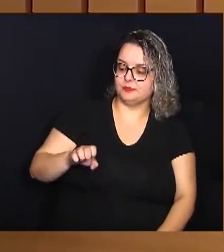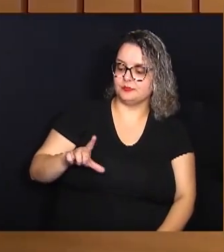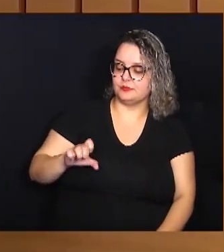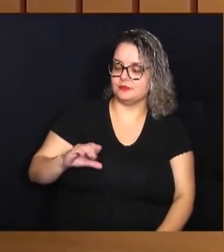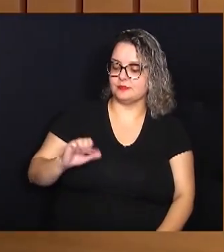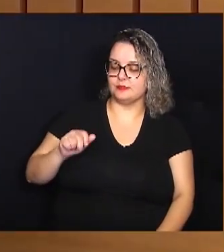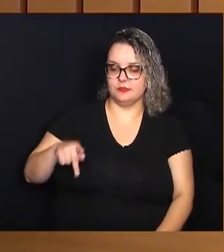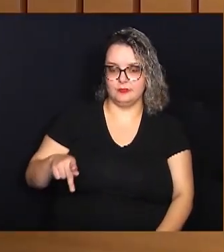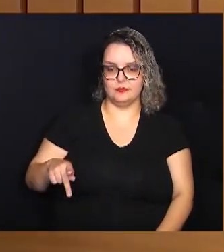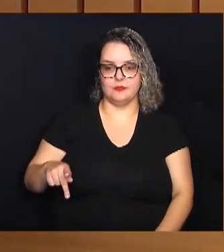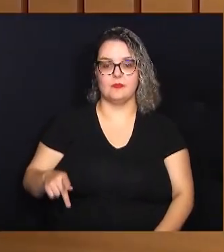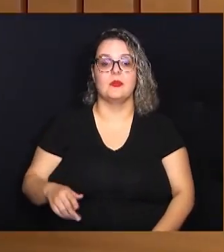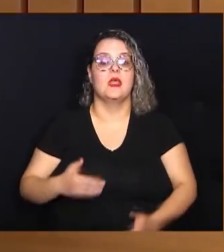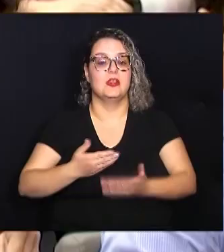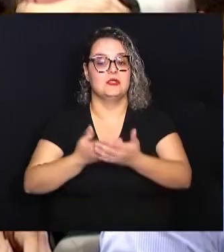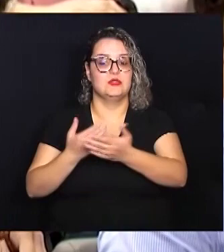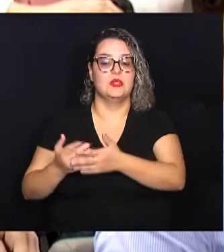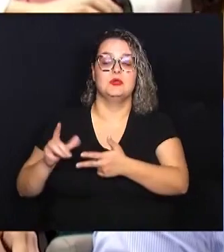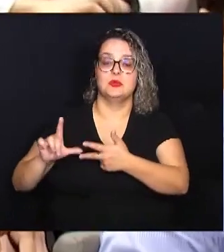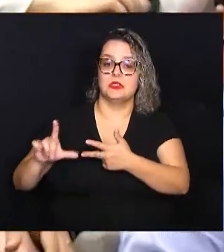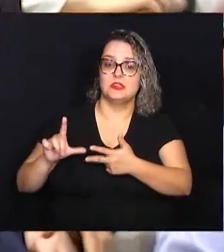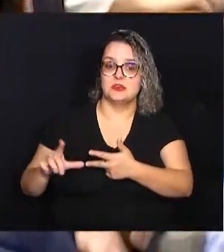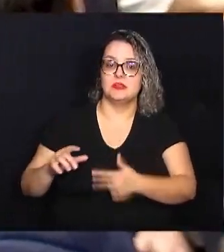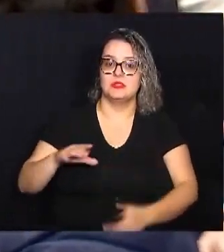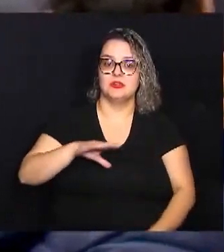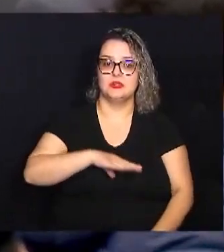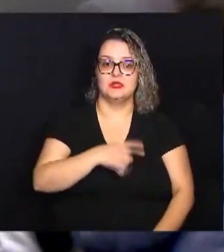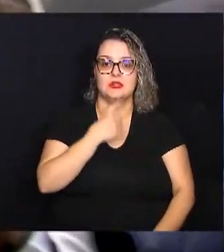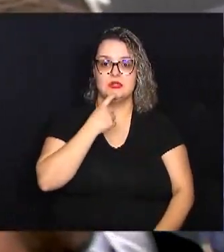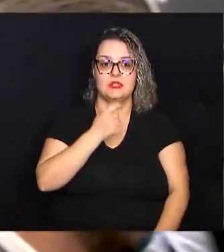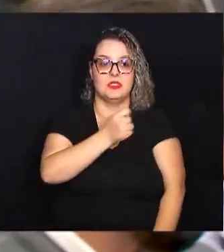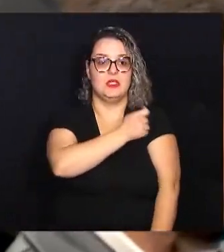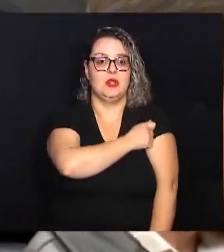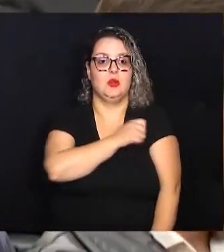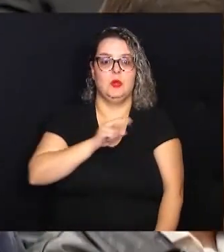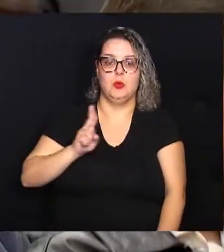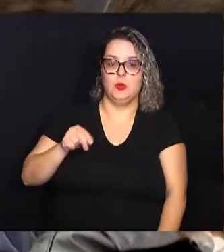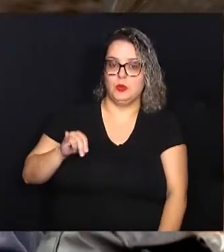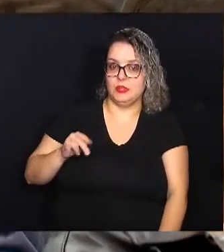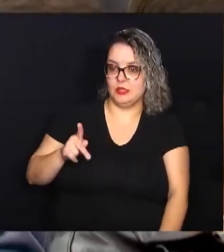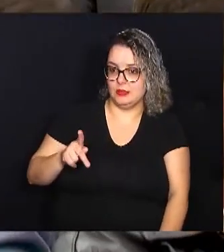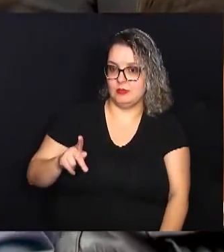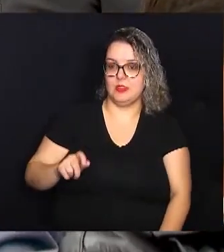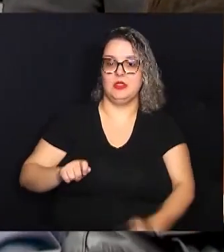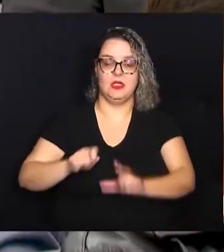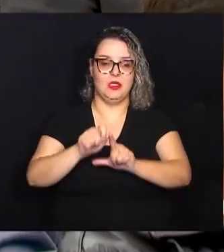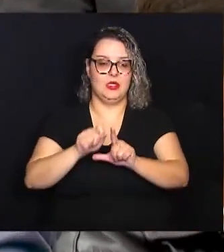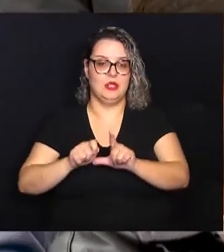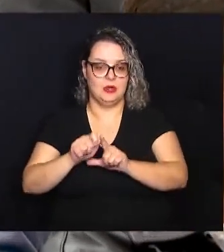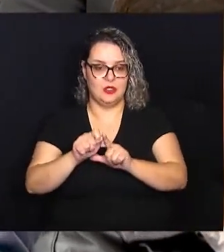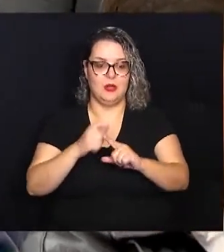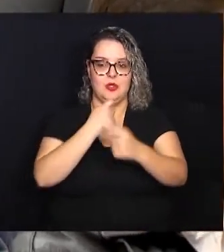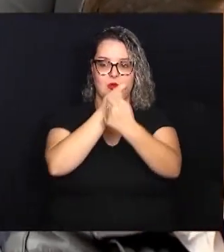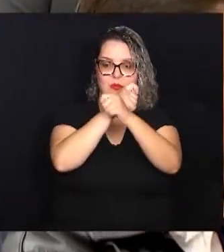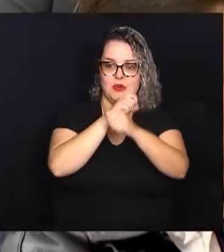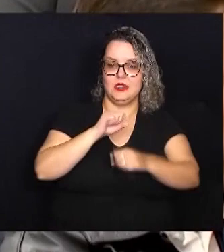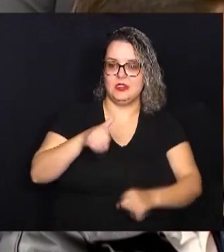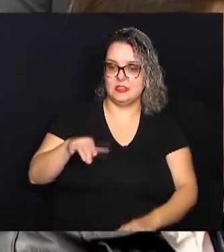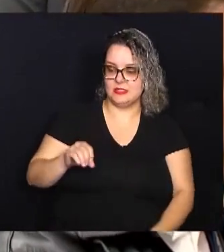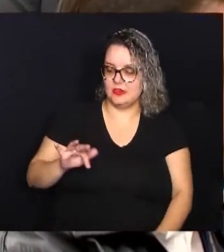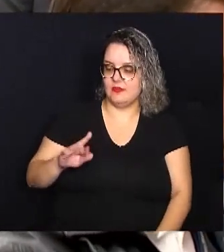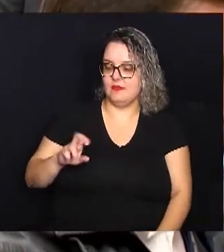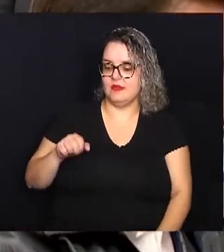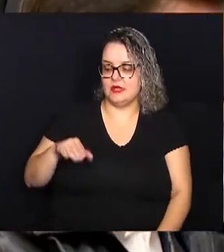Escola do Legislativo de Campinas, reuniu alunos da Unip, Anhanguera, PUC Campinas e São Francisco na Casa